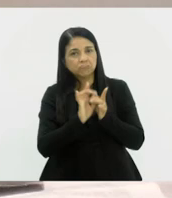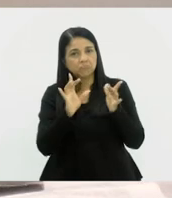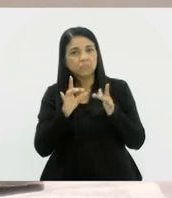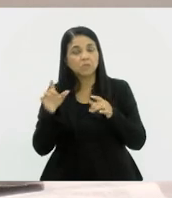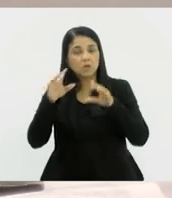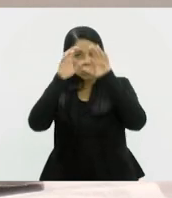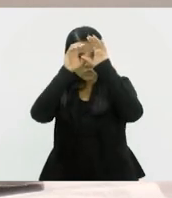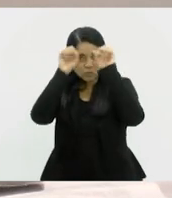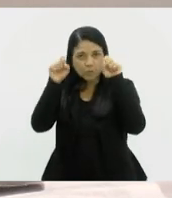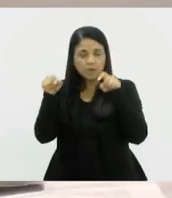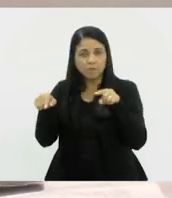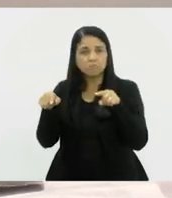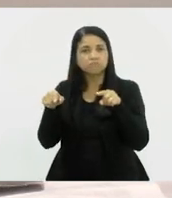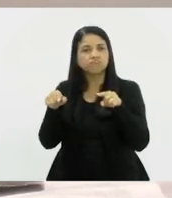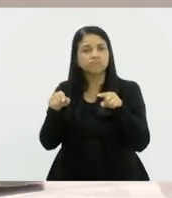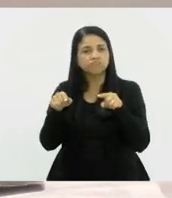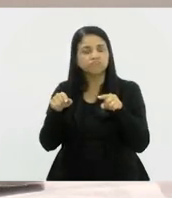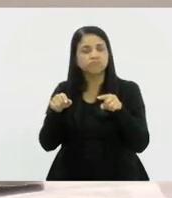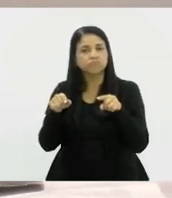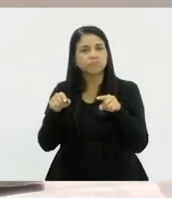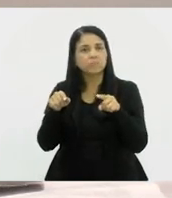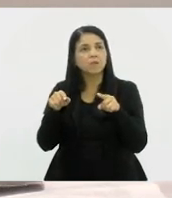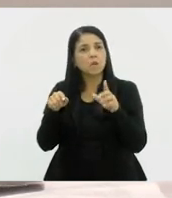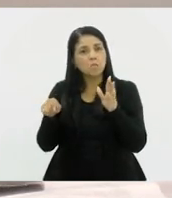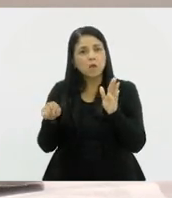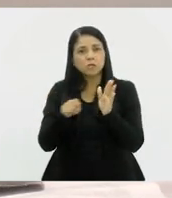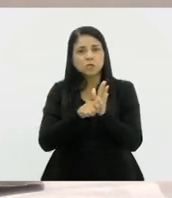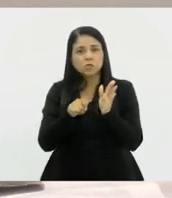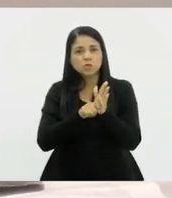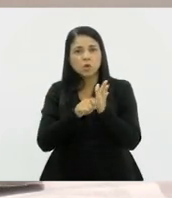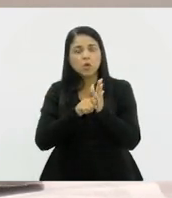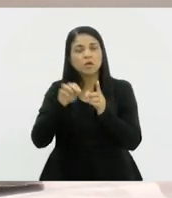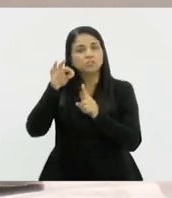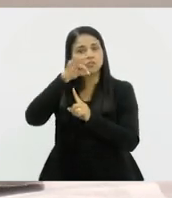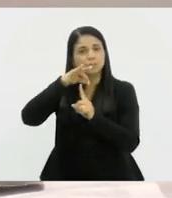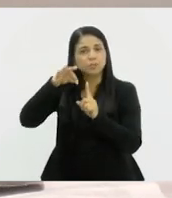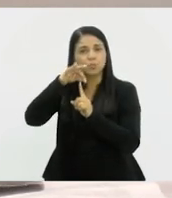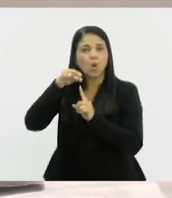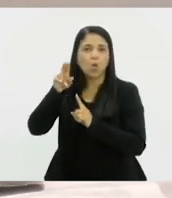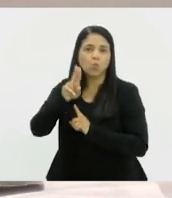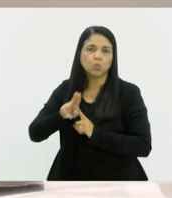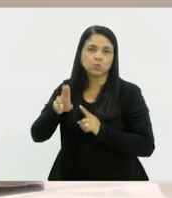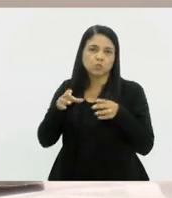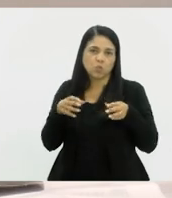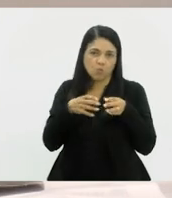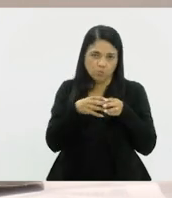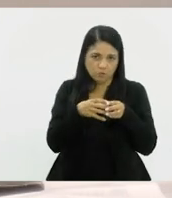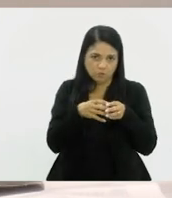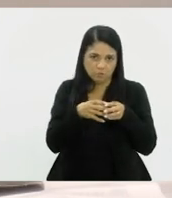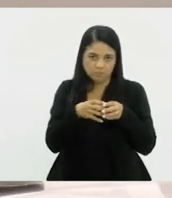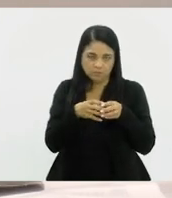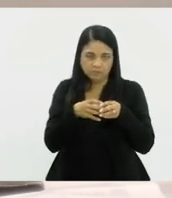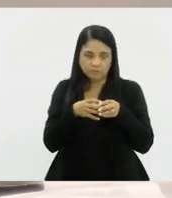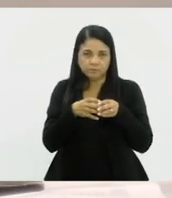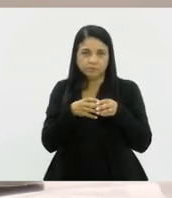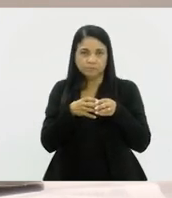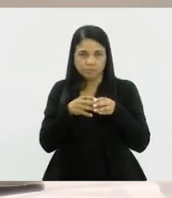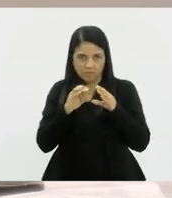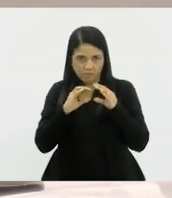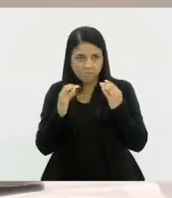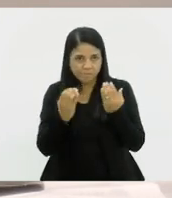uma droga espiritual usada para fins espirituais de uma comunidade e